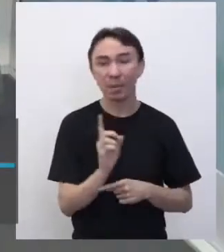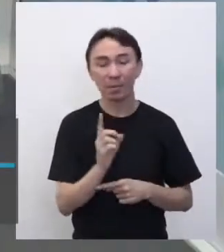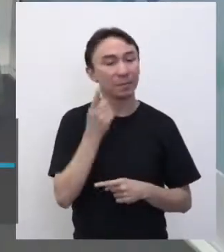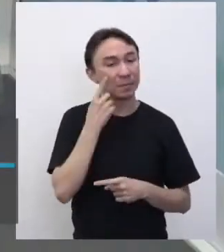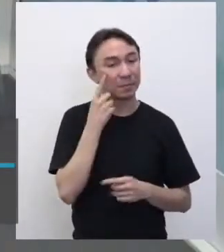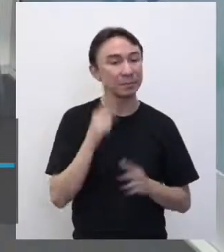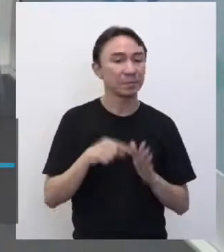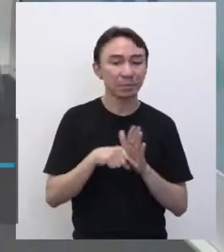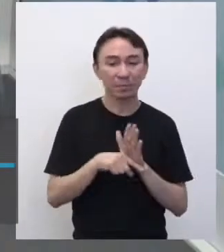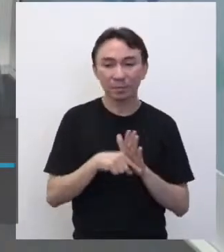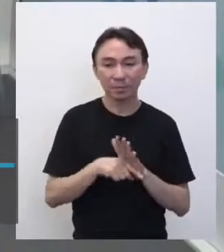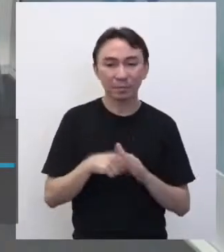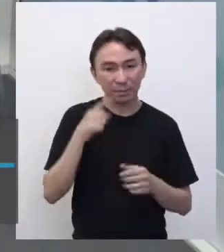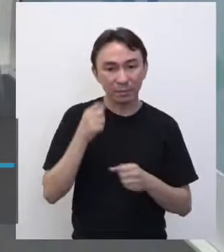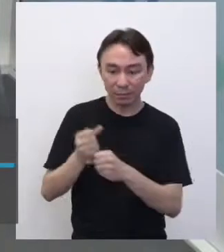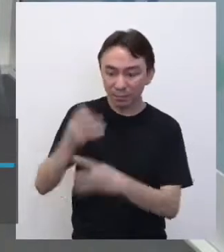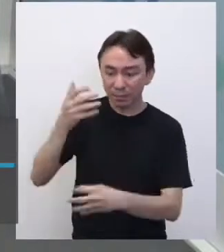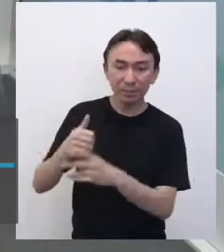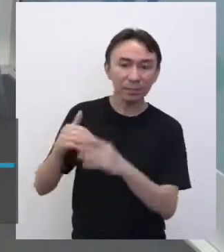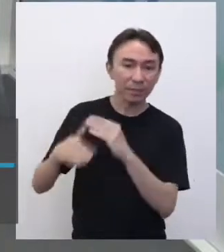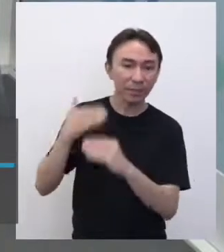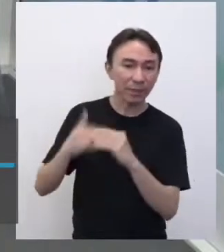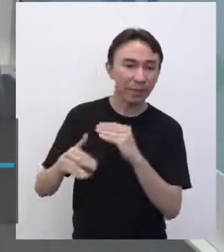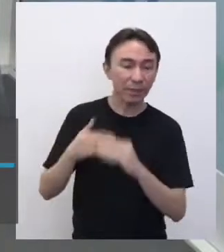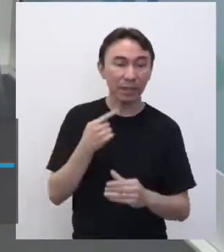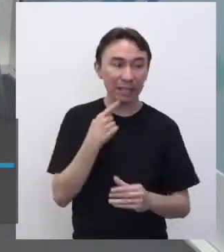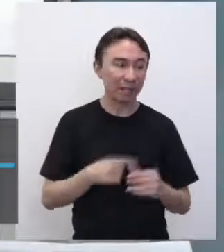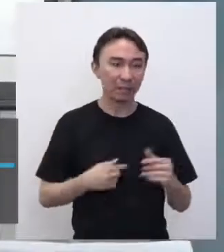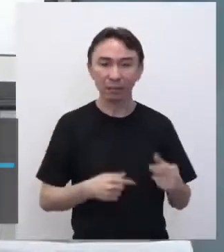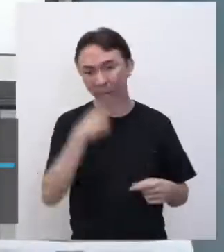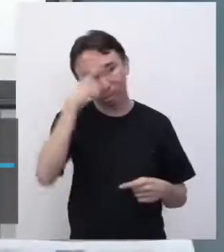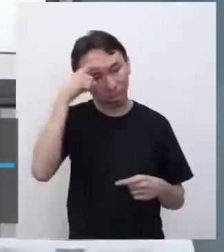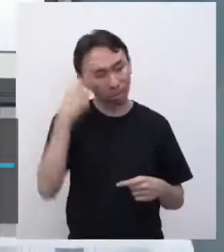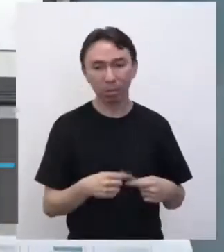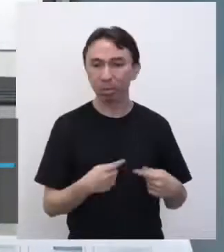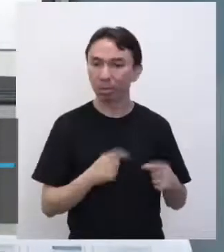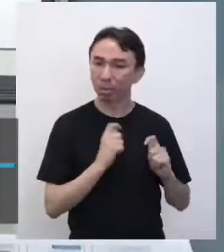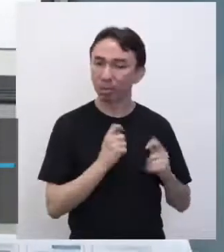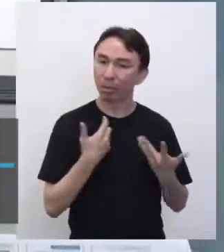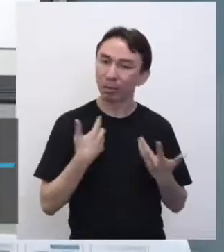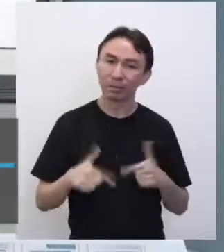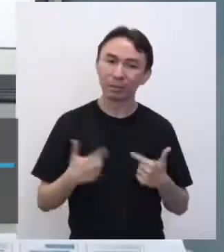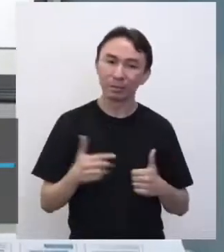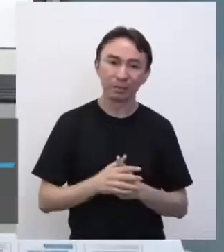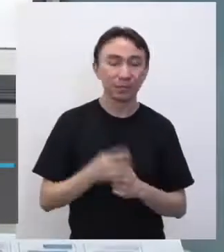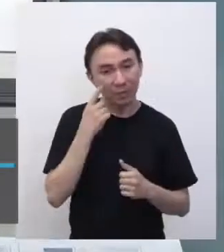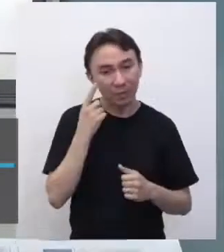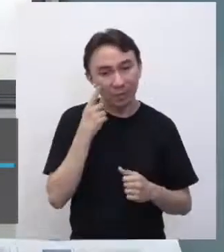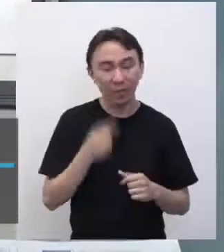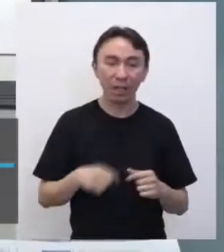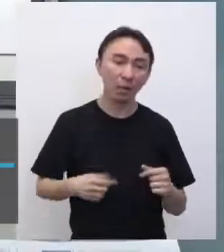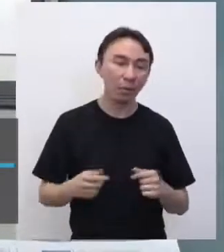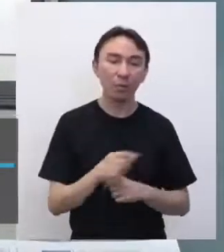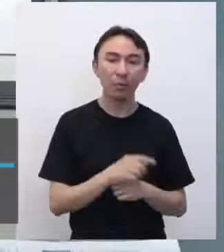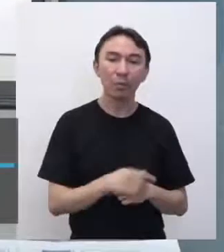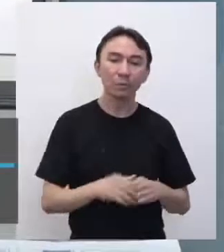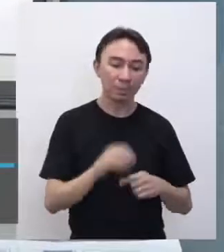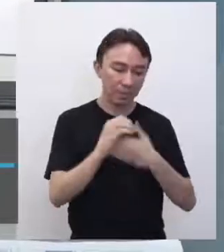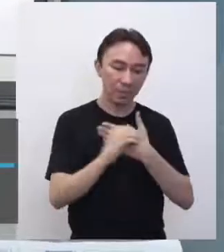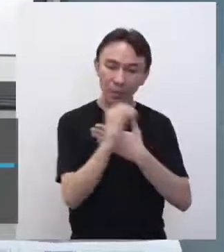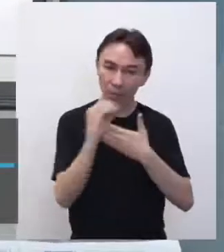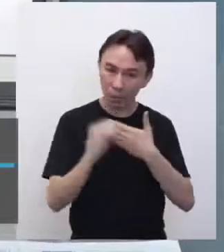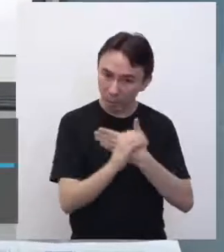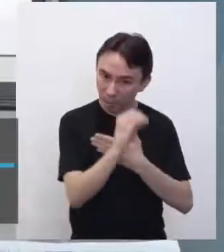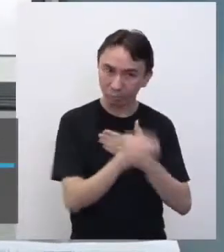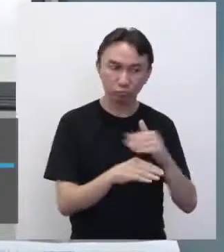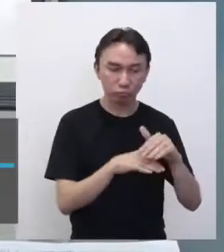chat para dar trabalho para ela, e ela que está dando trabalho para mim. Ó, vamos lá. Então, olhei o repositório antes de vir para cá, hoje, para o estúdio, e tá tudo lá. Então,